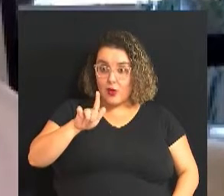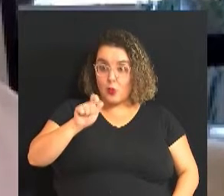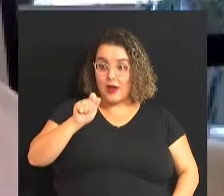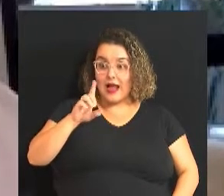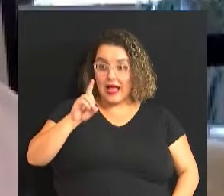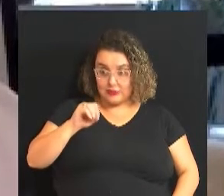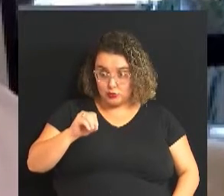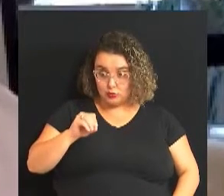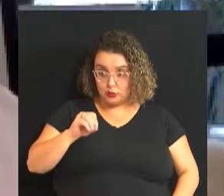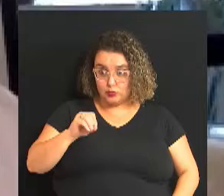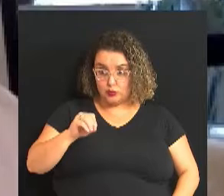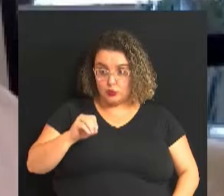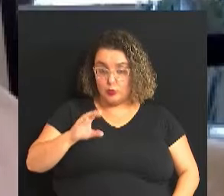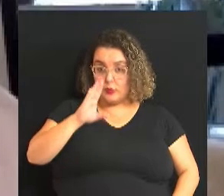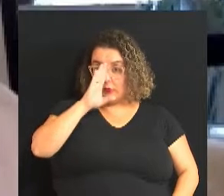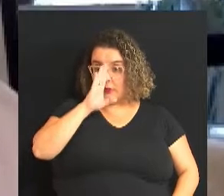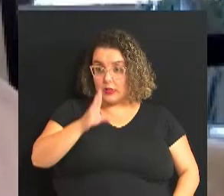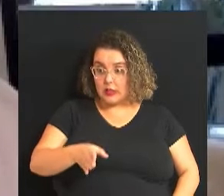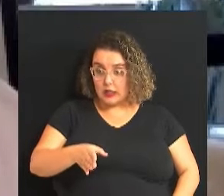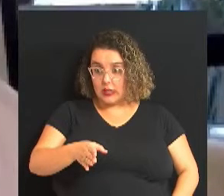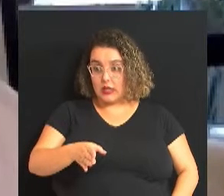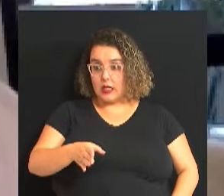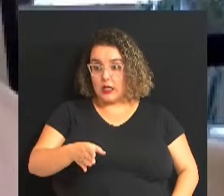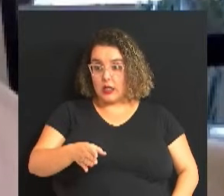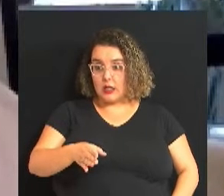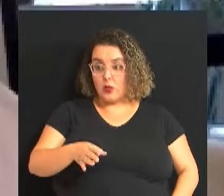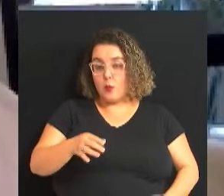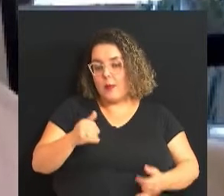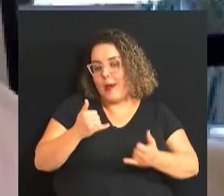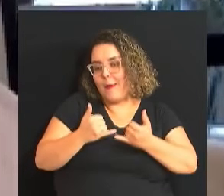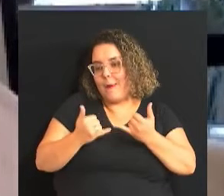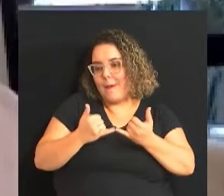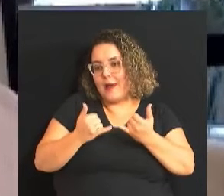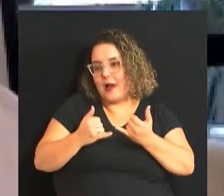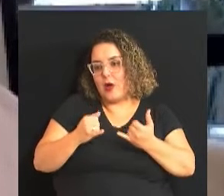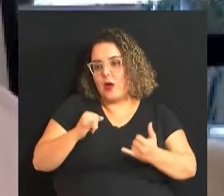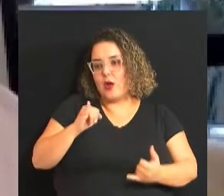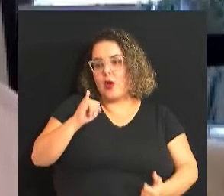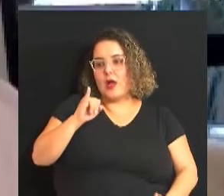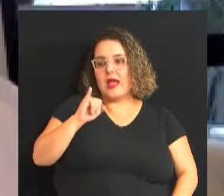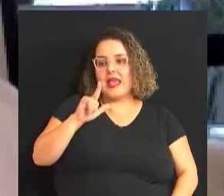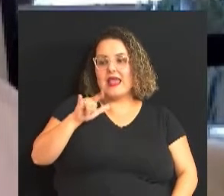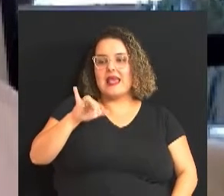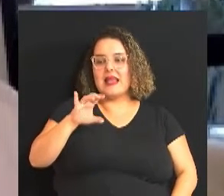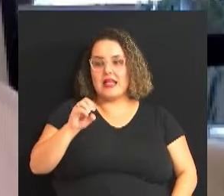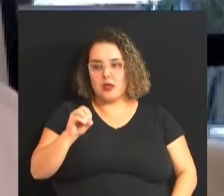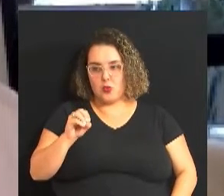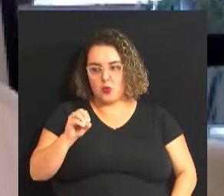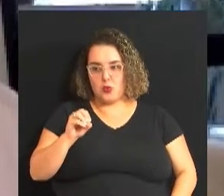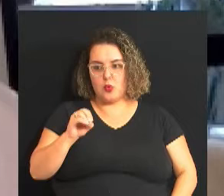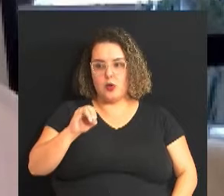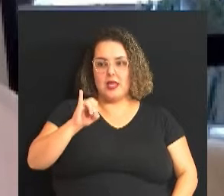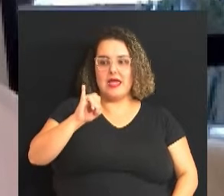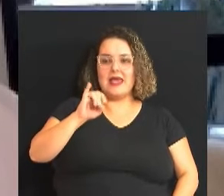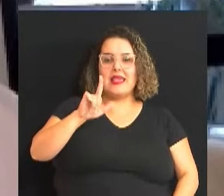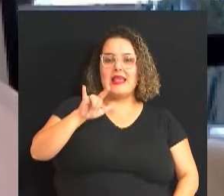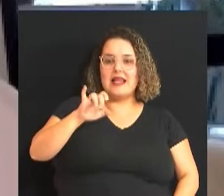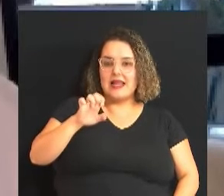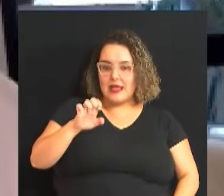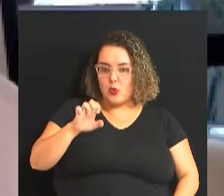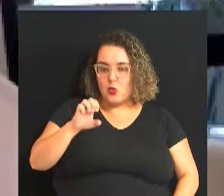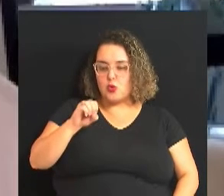frequentemente, no intestino delgado, você exterioriza uma parte que se chama íleo. Então, a gente chama de ileostomia.